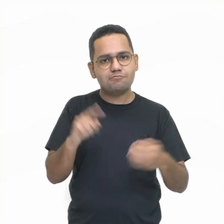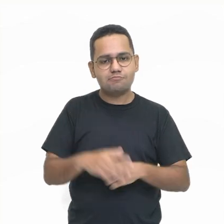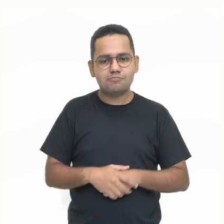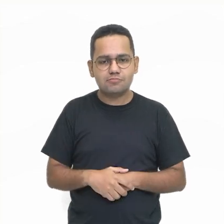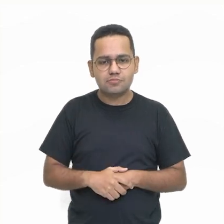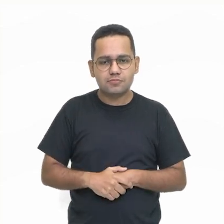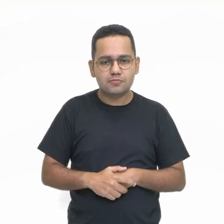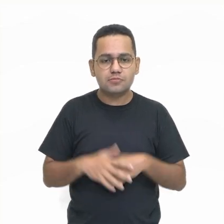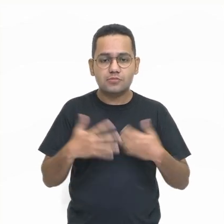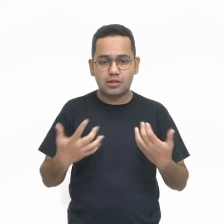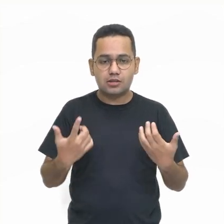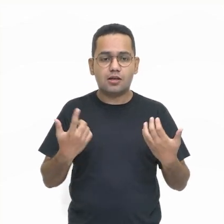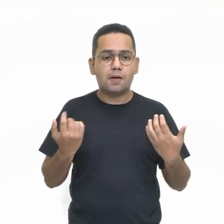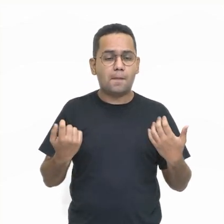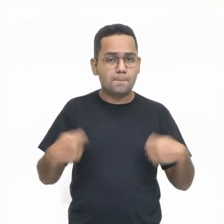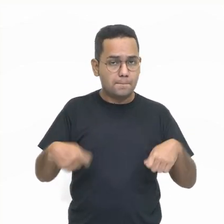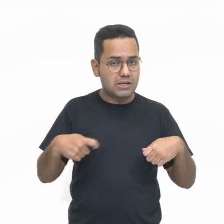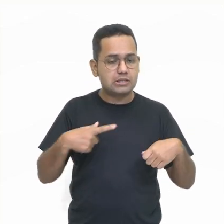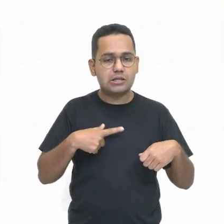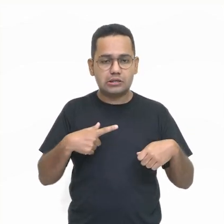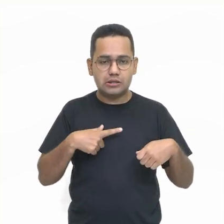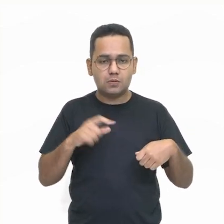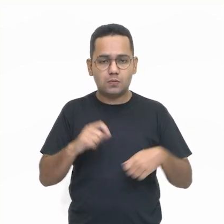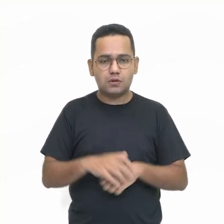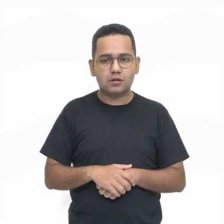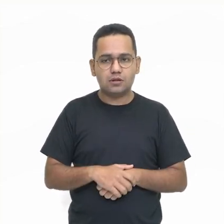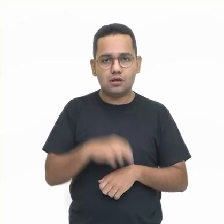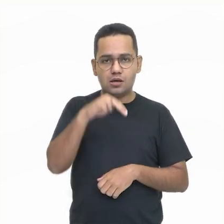Na para fora, se ele tiver